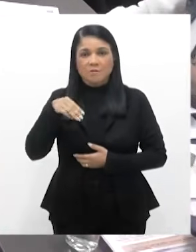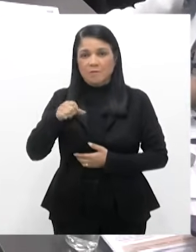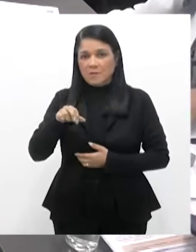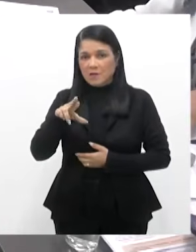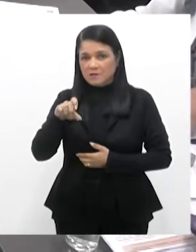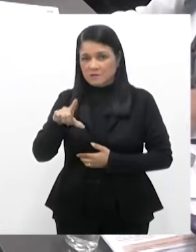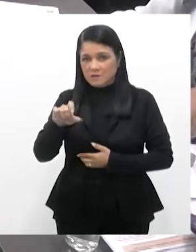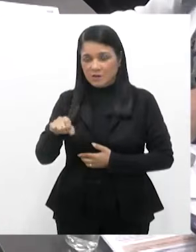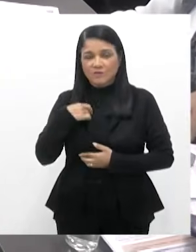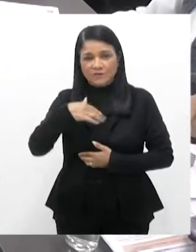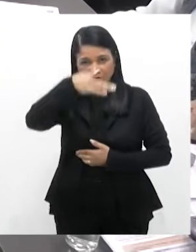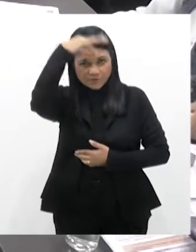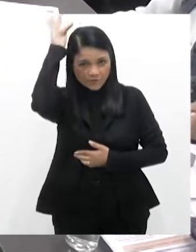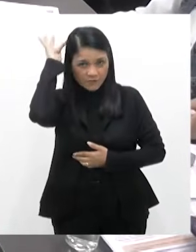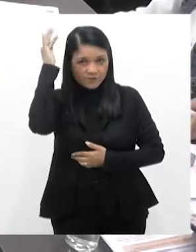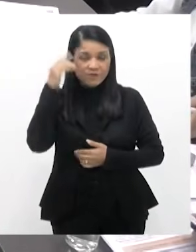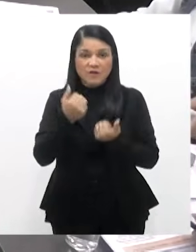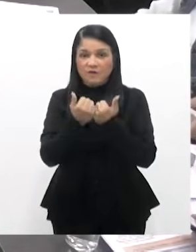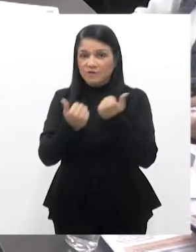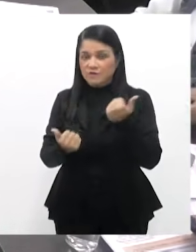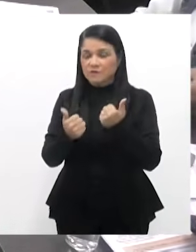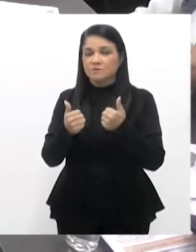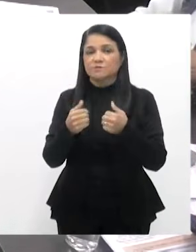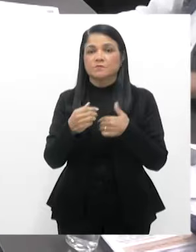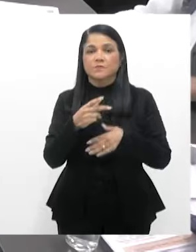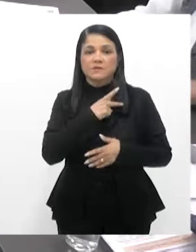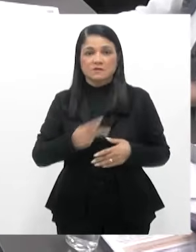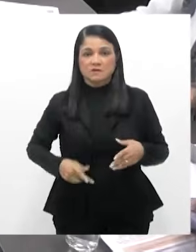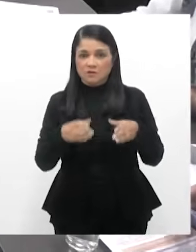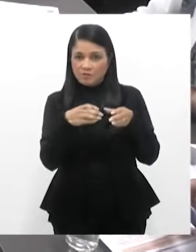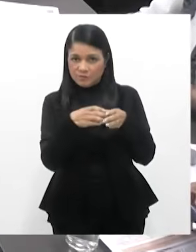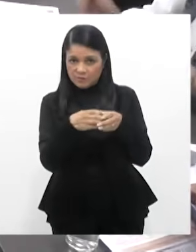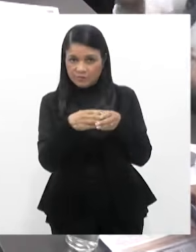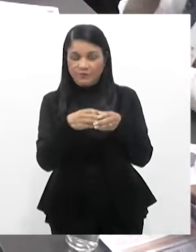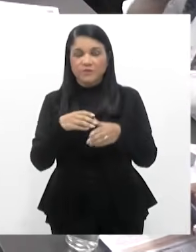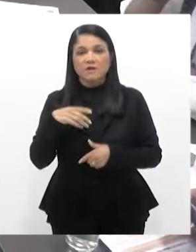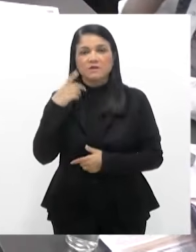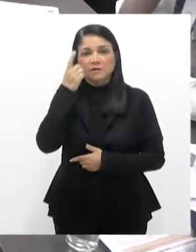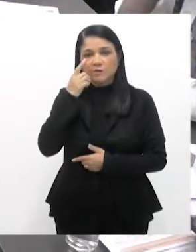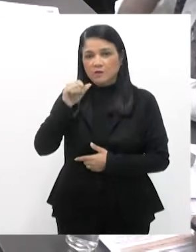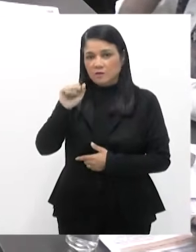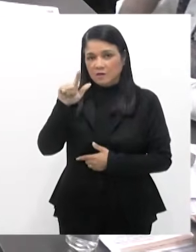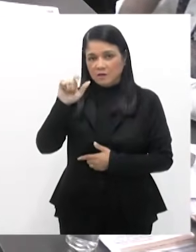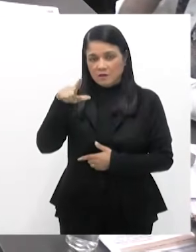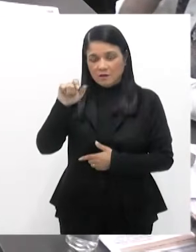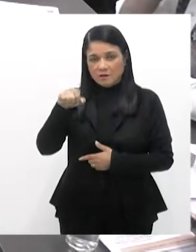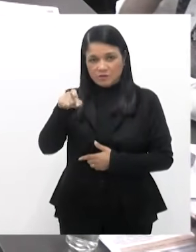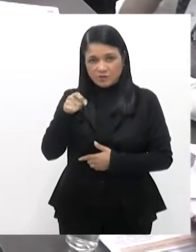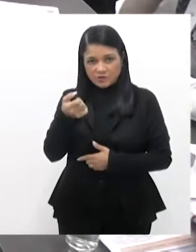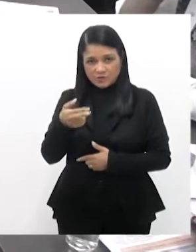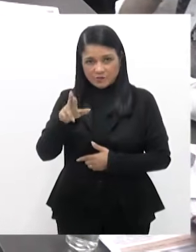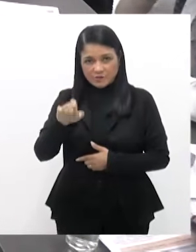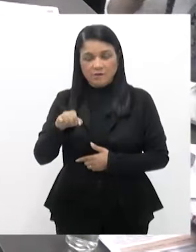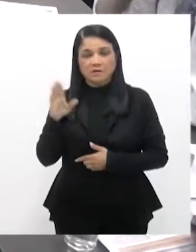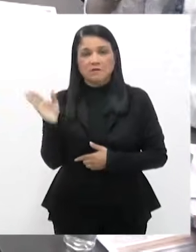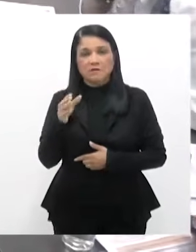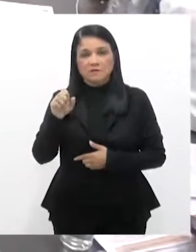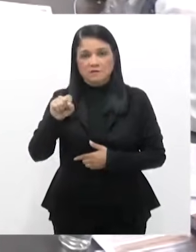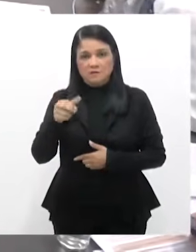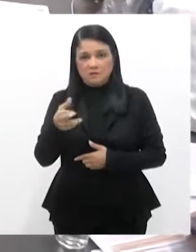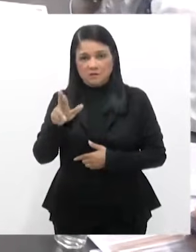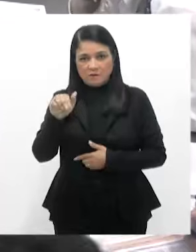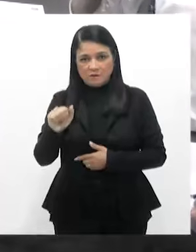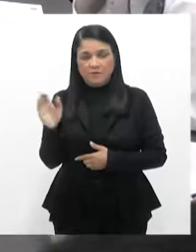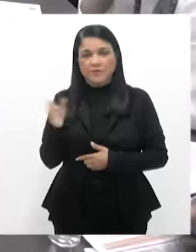Dino, deputado Fred Pacheco, vice-presidente da comissão, deputado Alexandre Quinoploc, deputada Sara Pôncio, deputado Luiz Paulo.